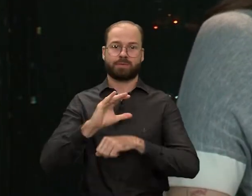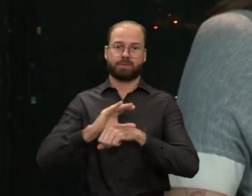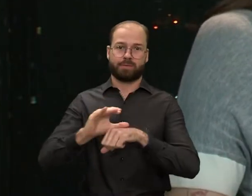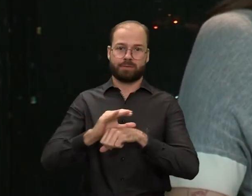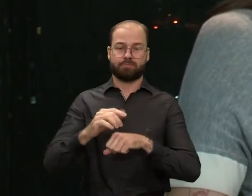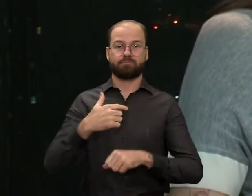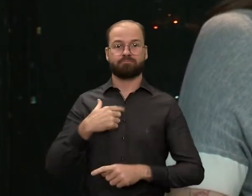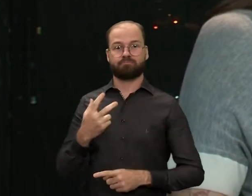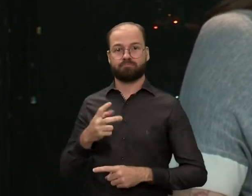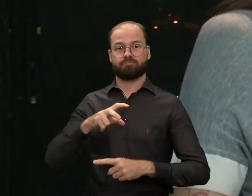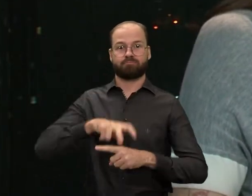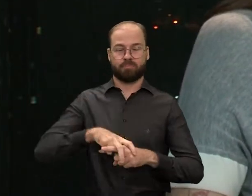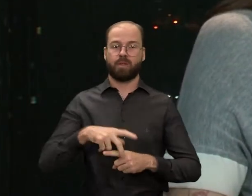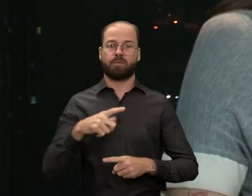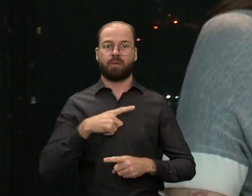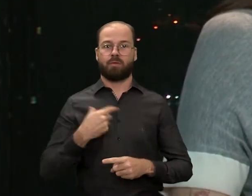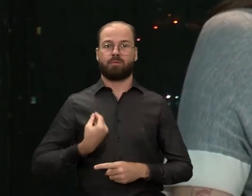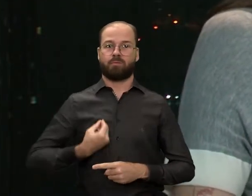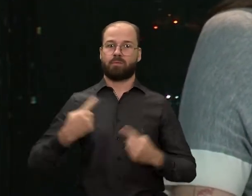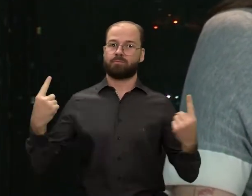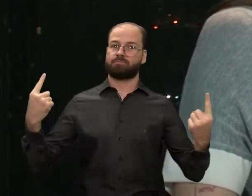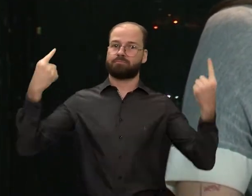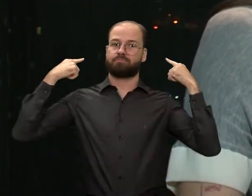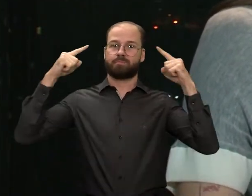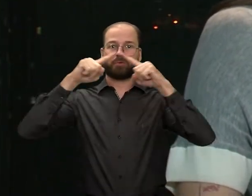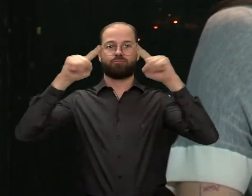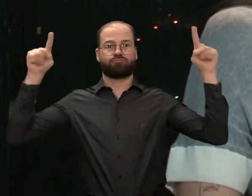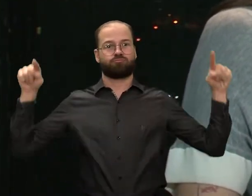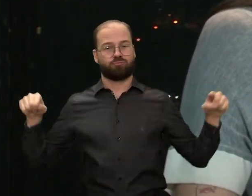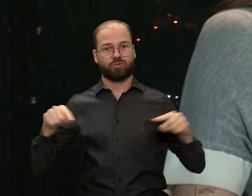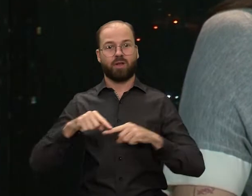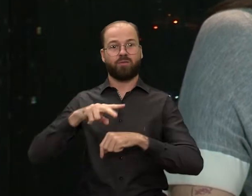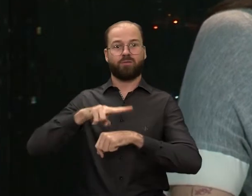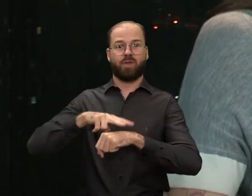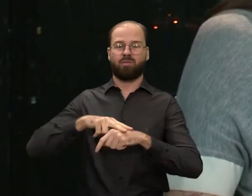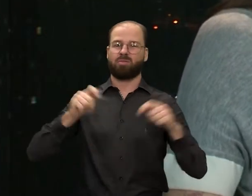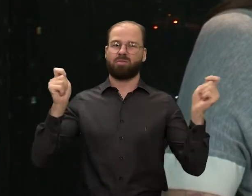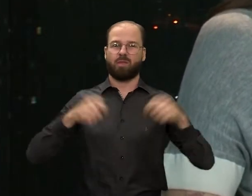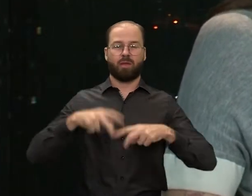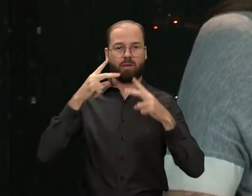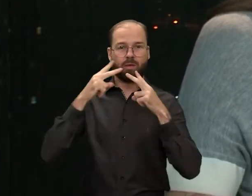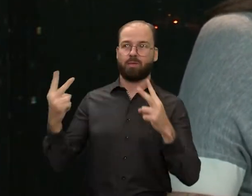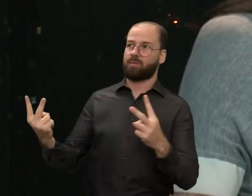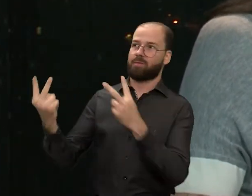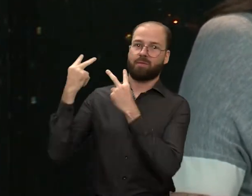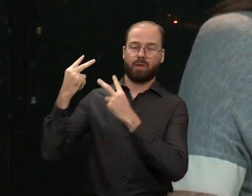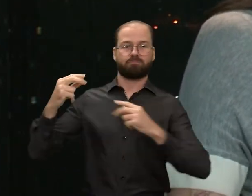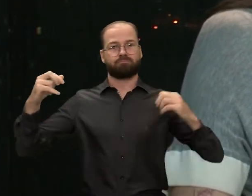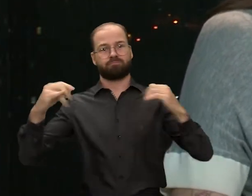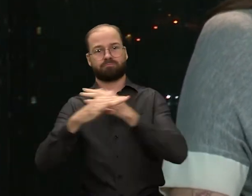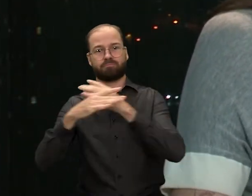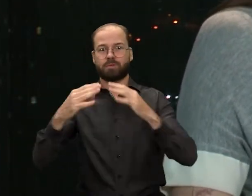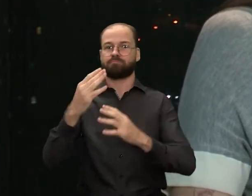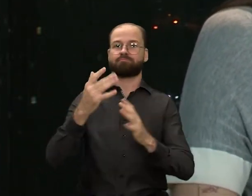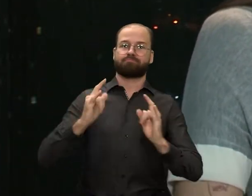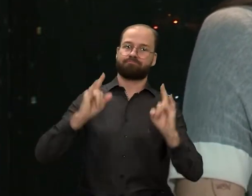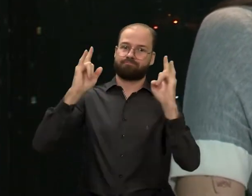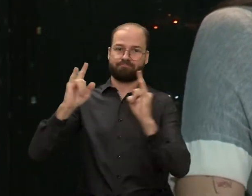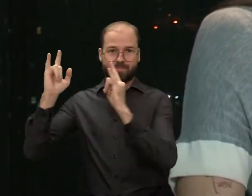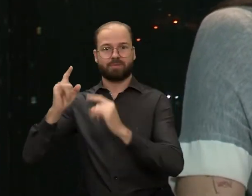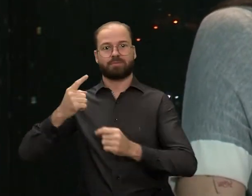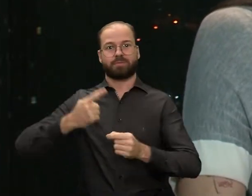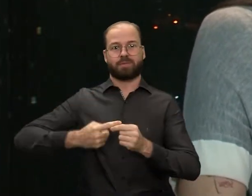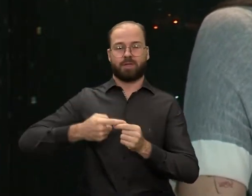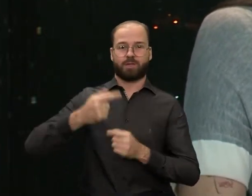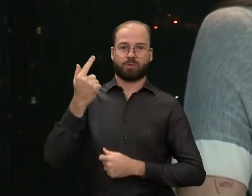e estou sentada de frente a uma janela de vidro e você pode ver atrás de mim o cenário, a paisagem da cidade